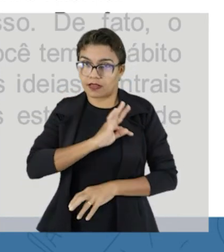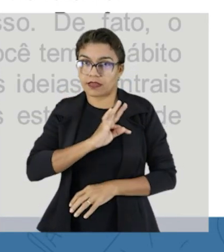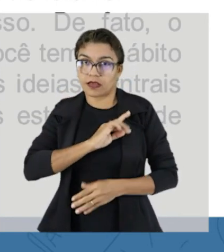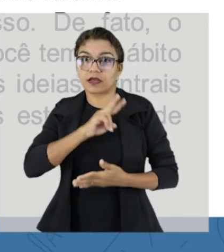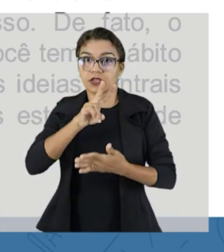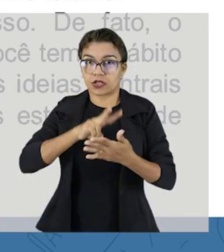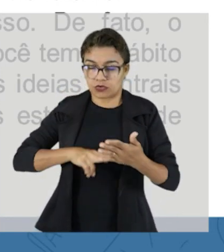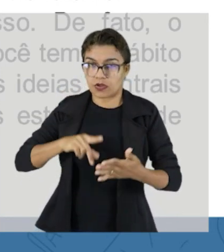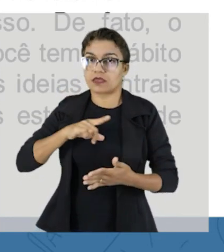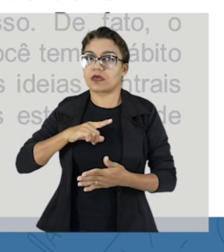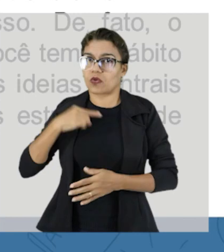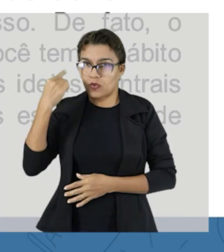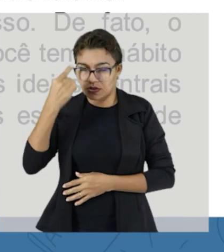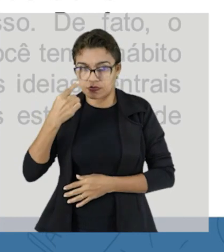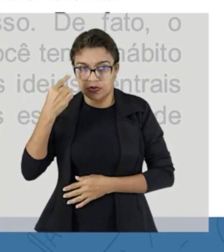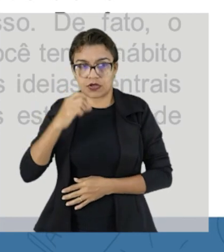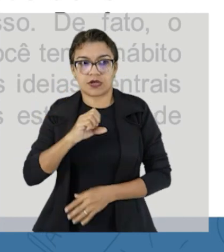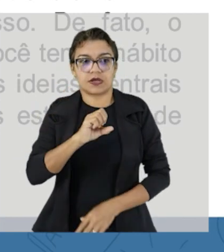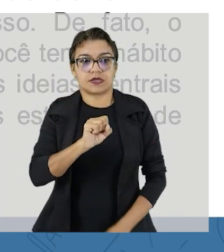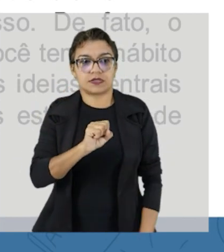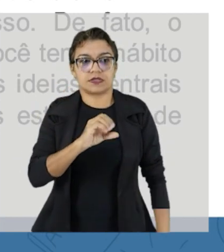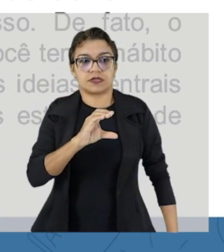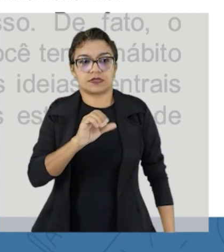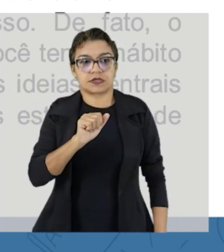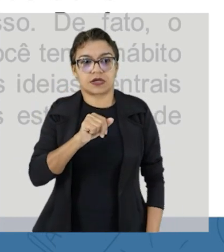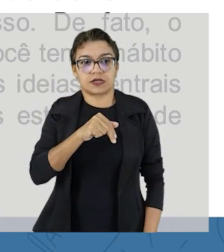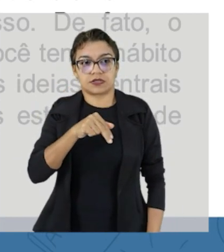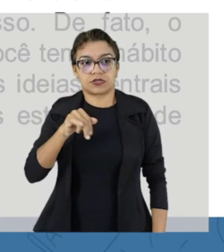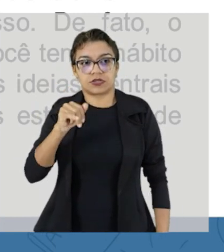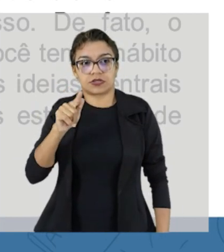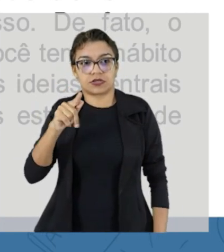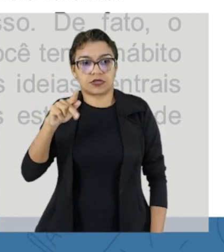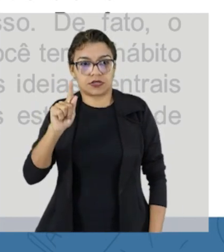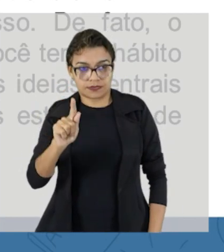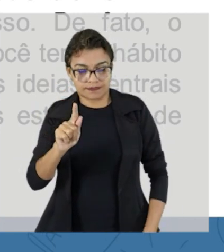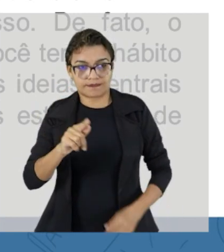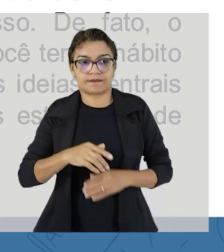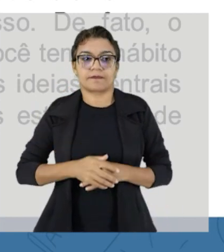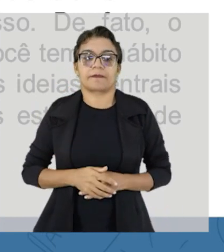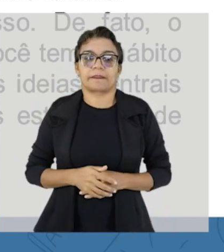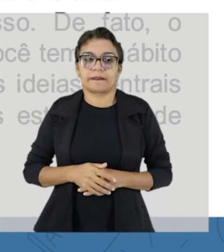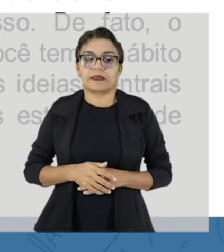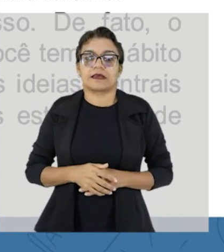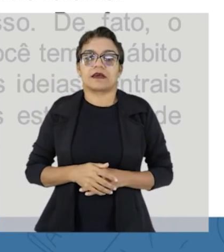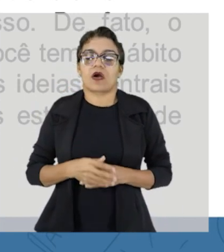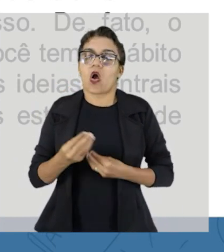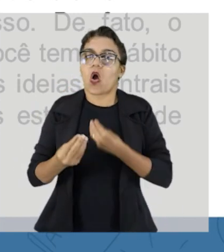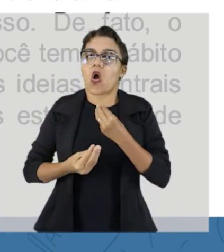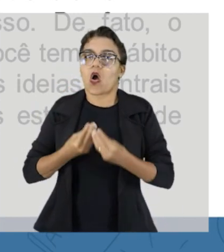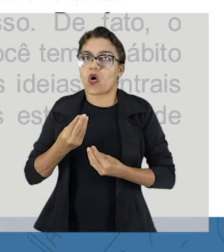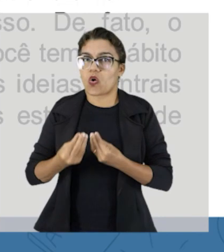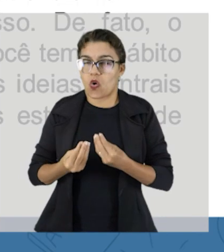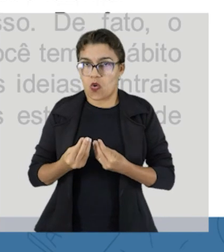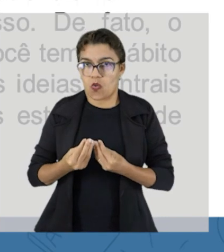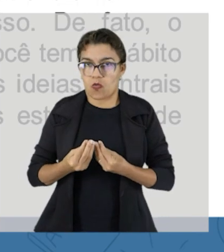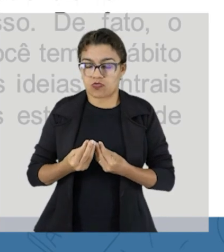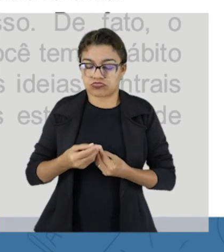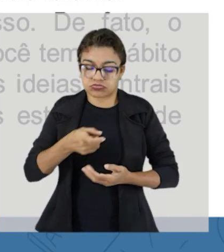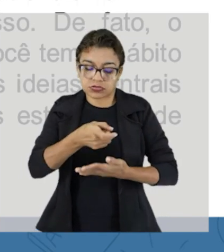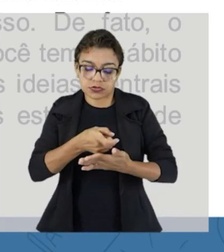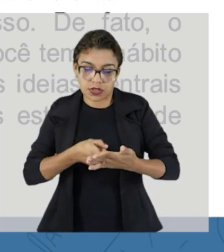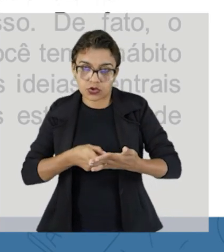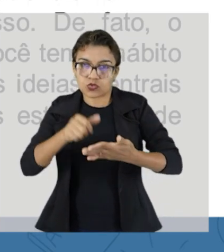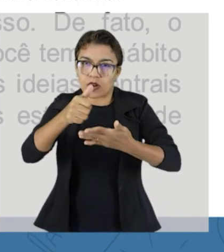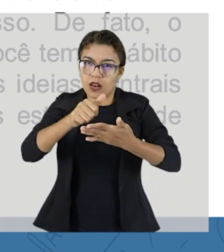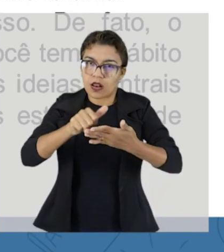também existem no espanhol, scanner, tá? Então, como interpretar textos em inglês de forma simples